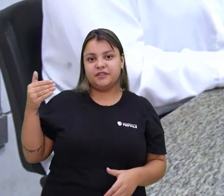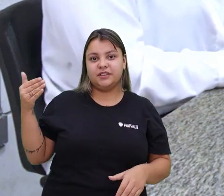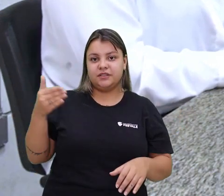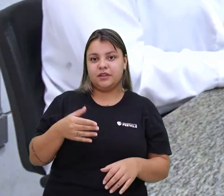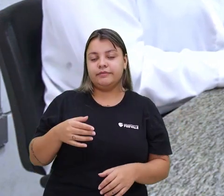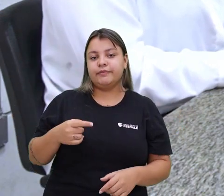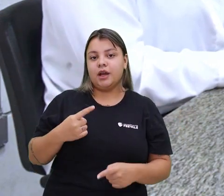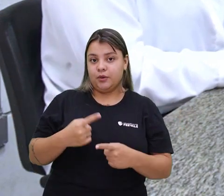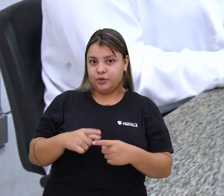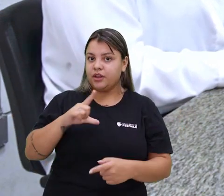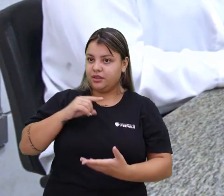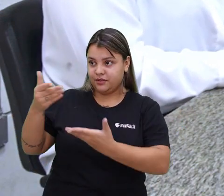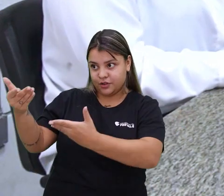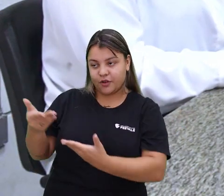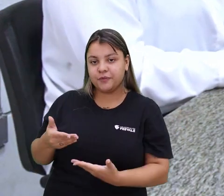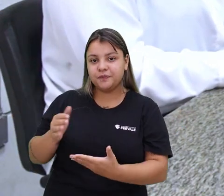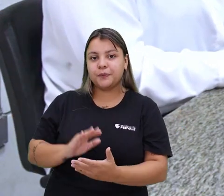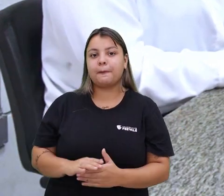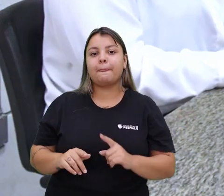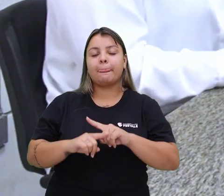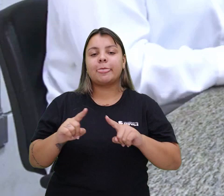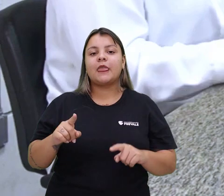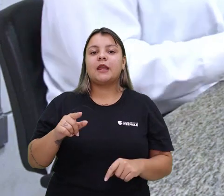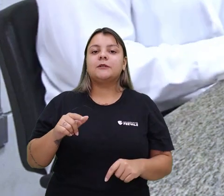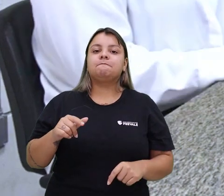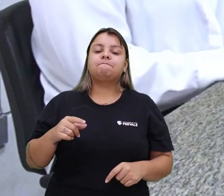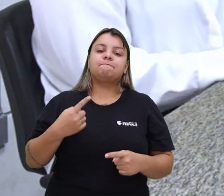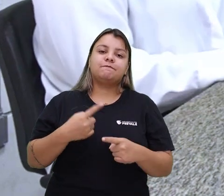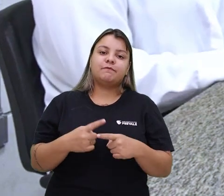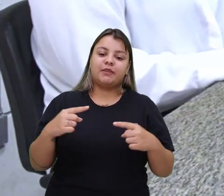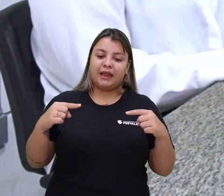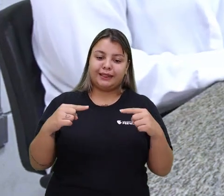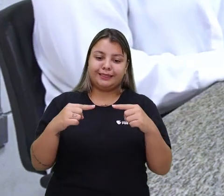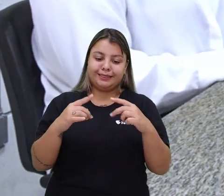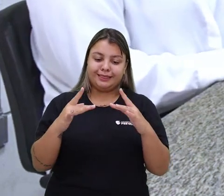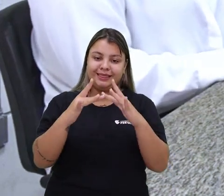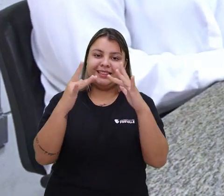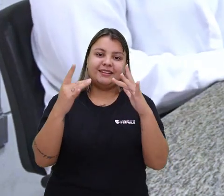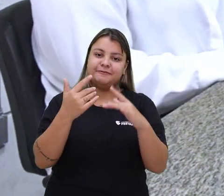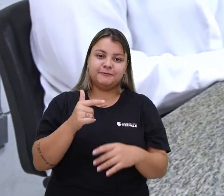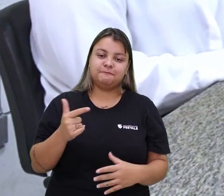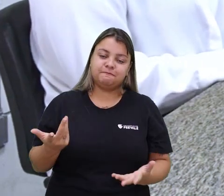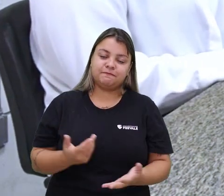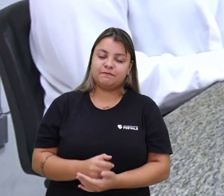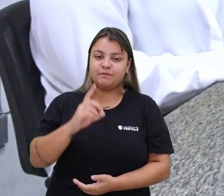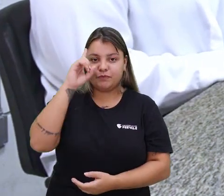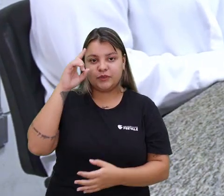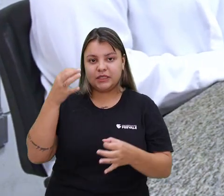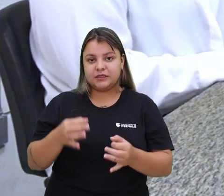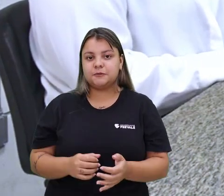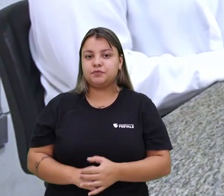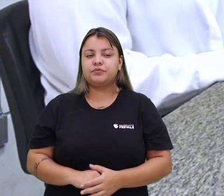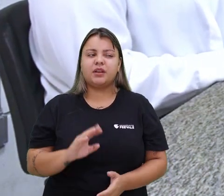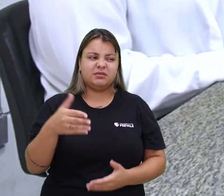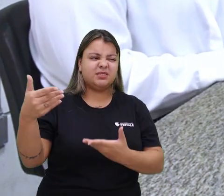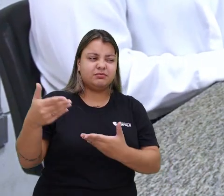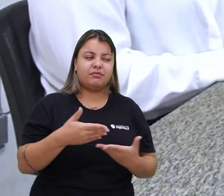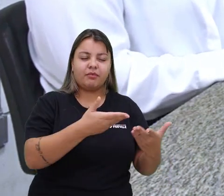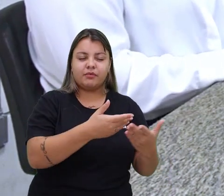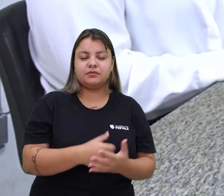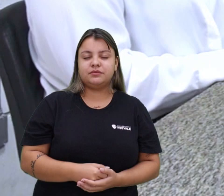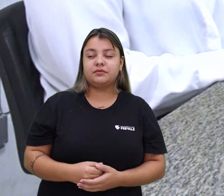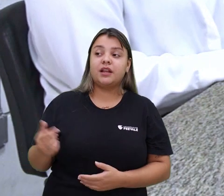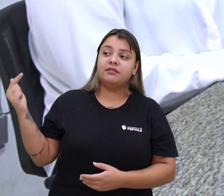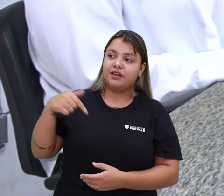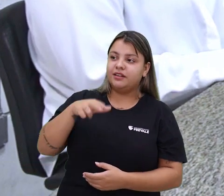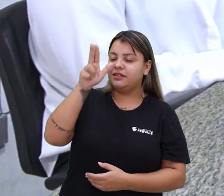convite né chefe ele não foi por falta de agenda agend não ele vai ele sempre que pode ele vai eu sei não ele veio até nov